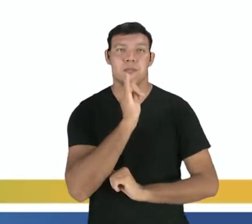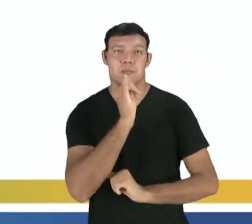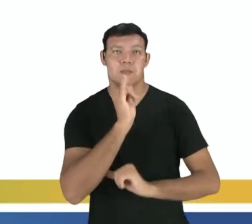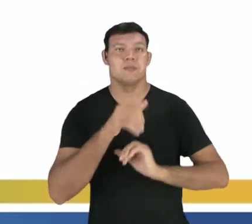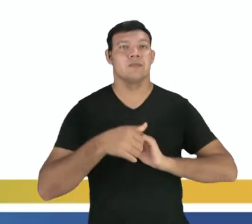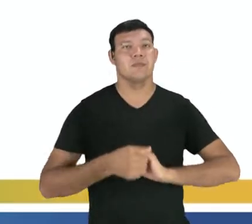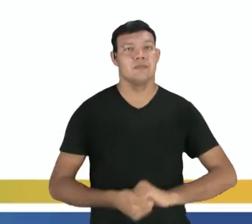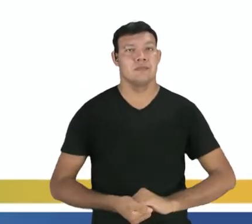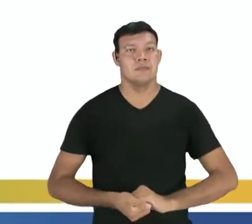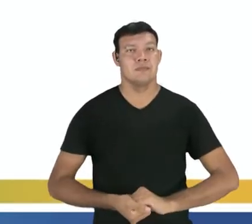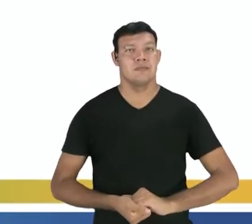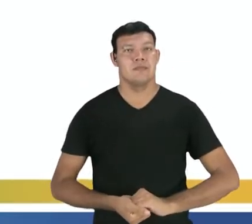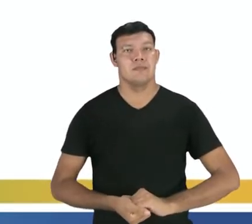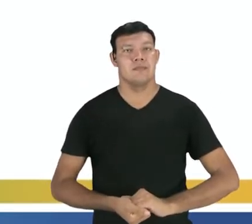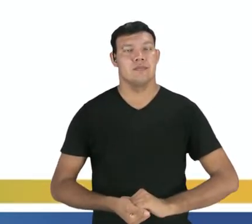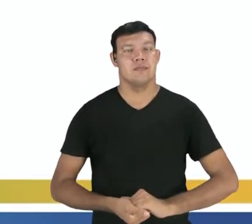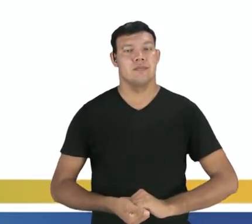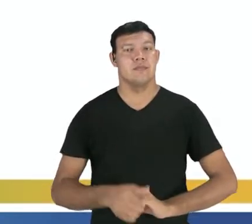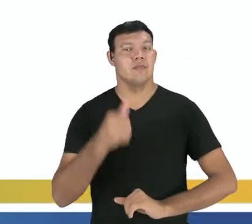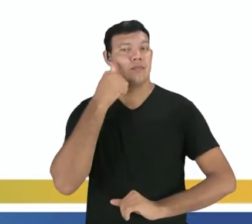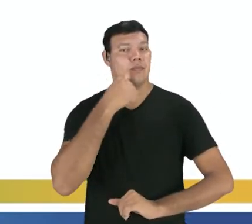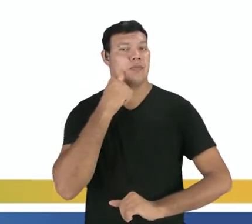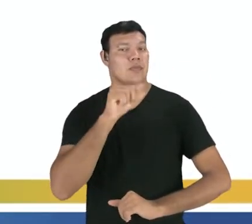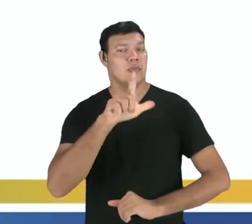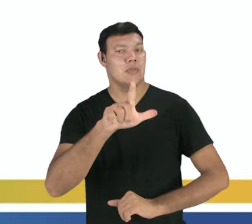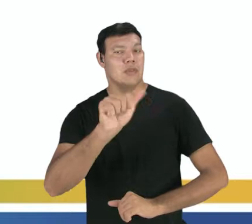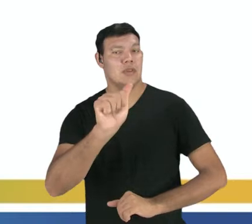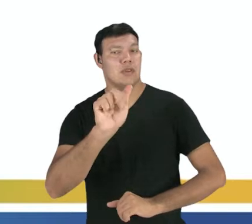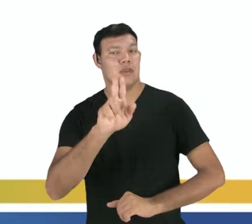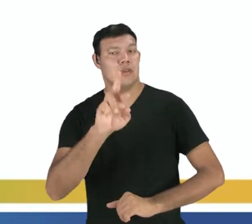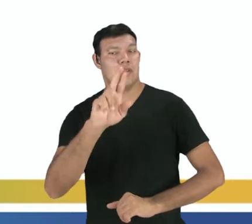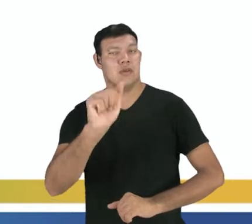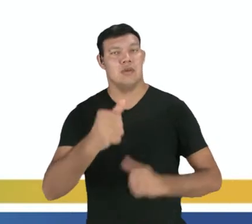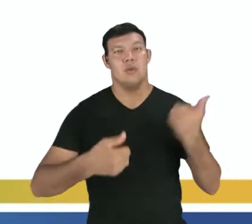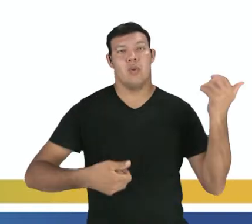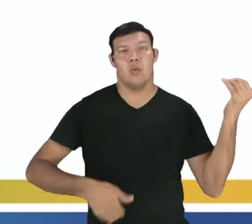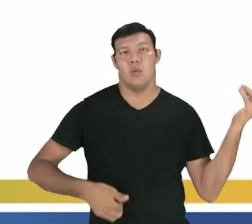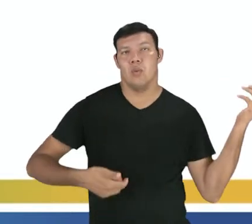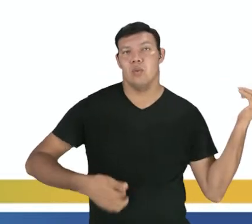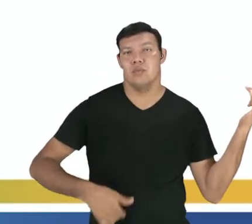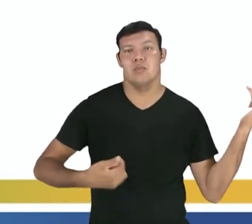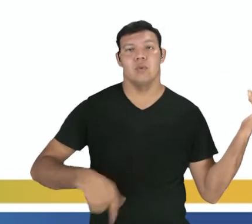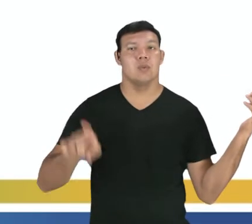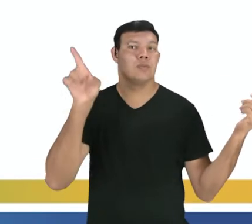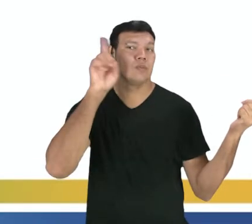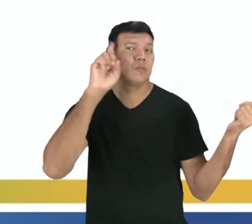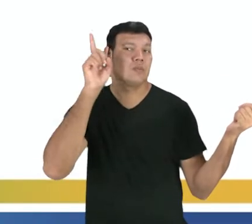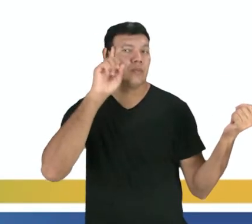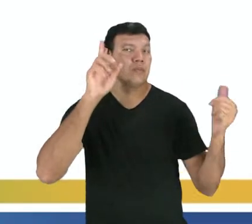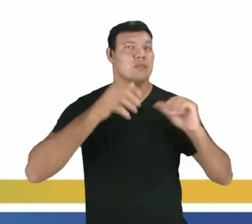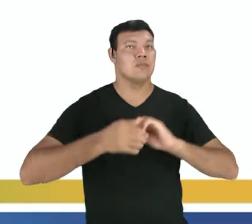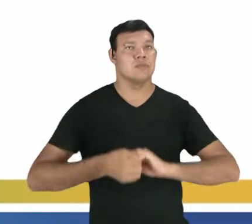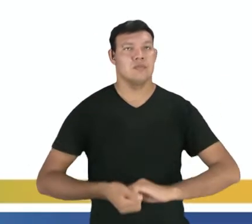plays the guitar every day. Laura toca violão todos os dias.